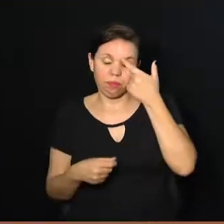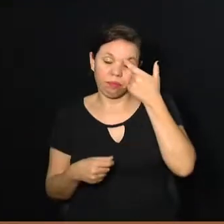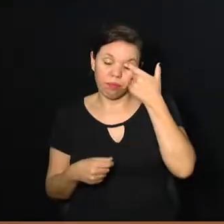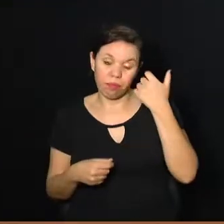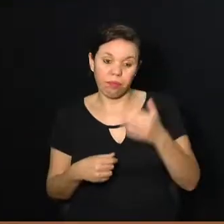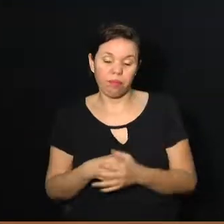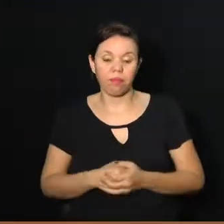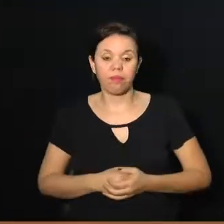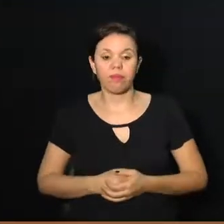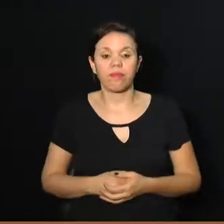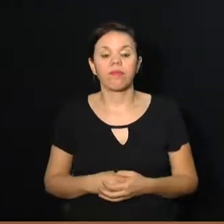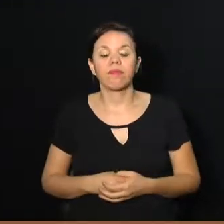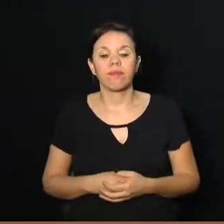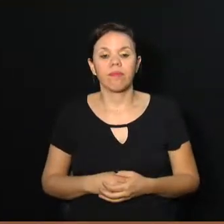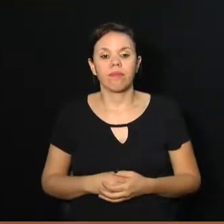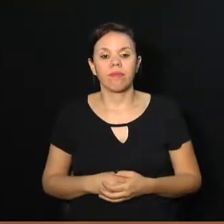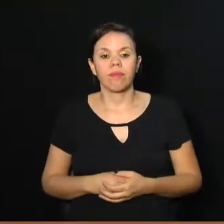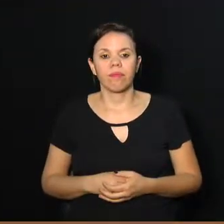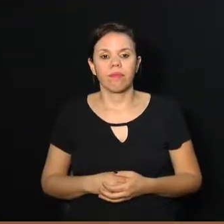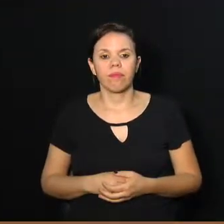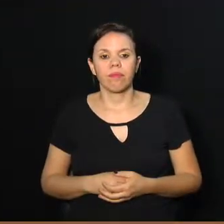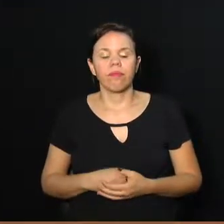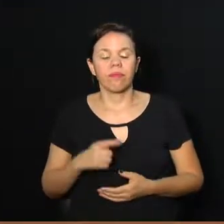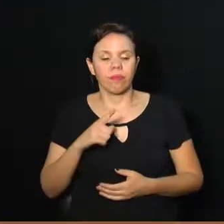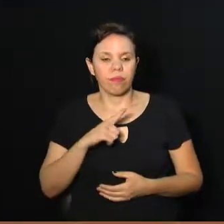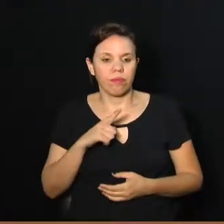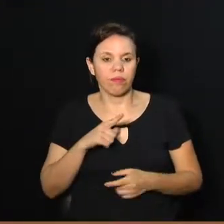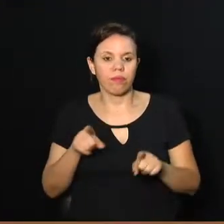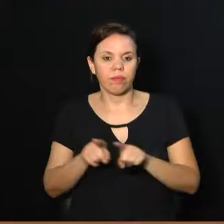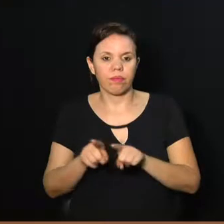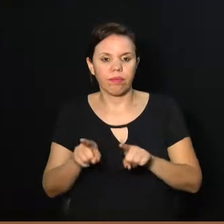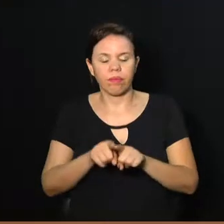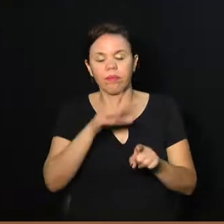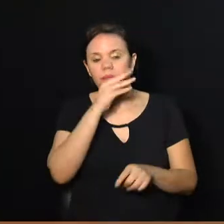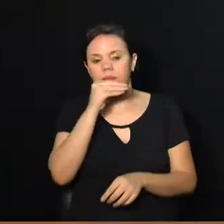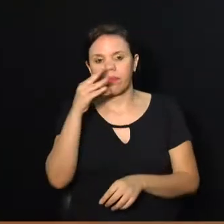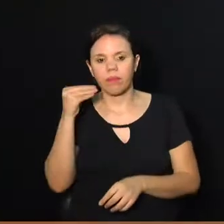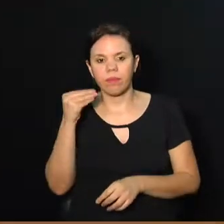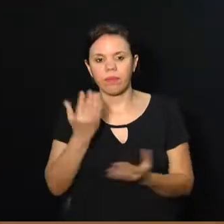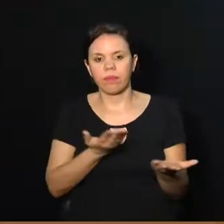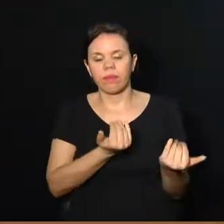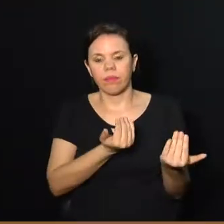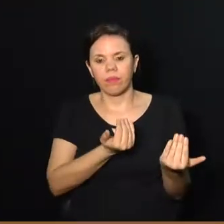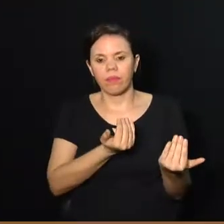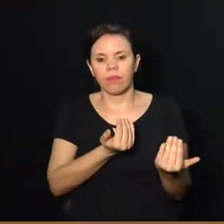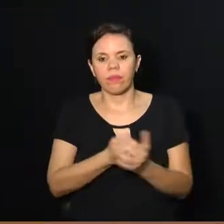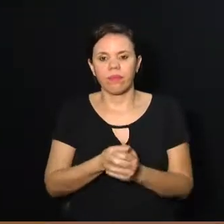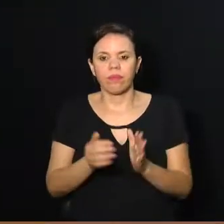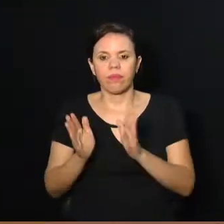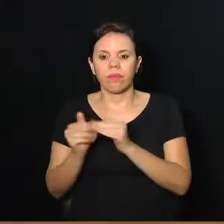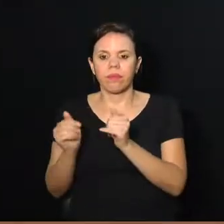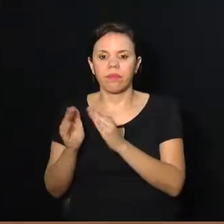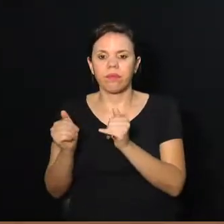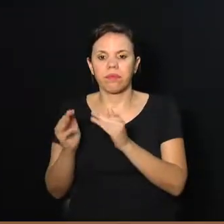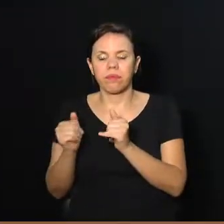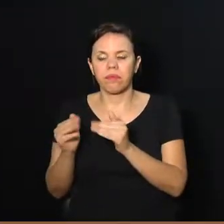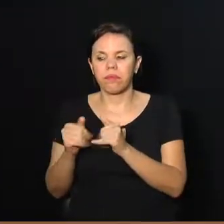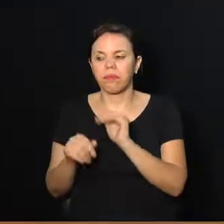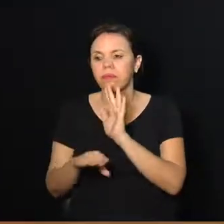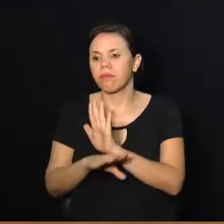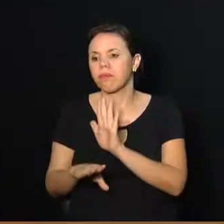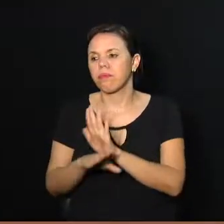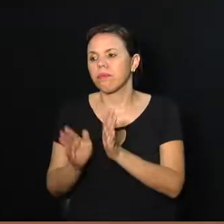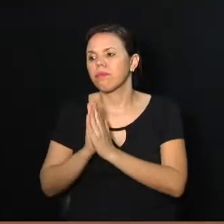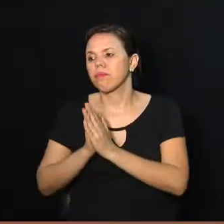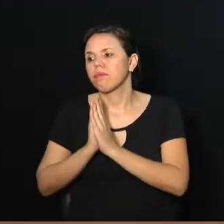outro lado, nós tivemos também a questão dos adolescentes, né, dos jovens que pediam ajuda. E